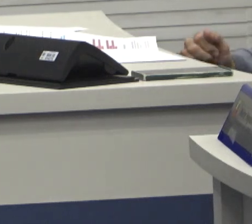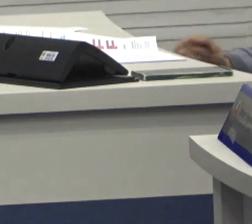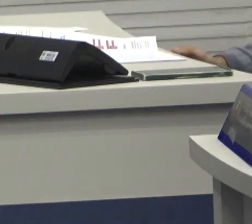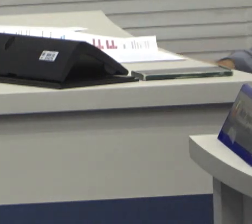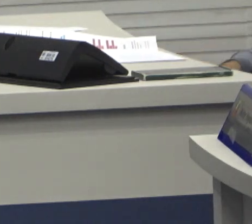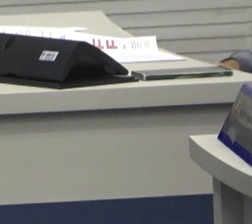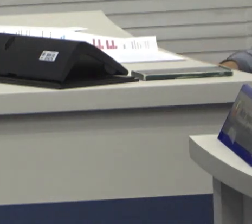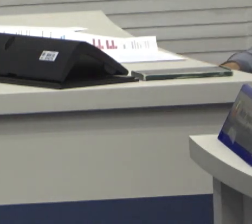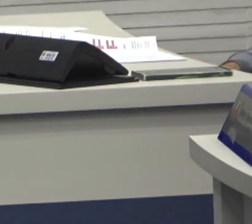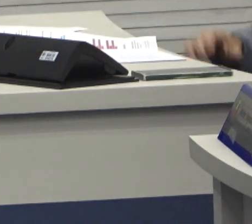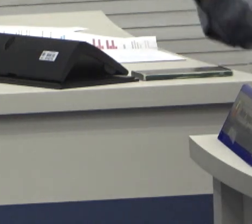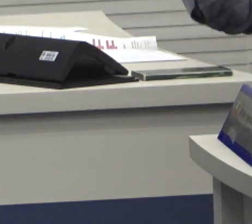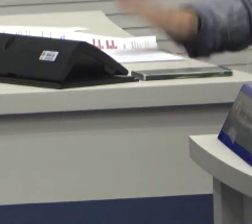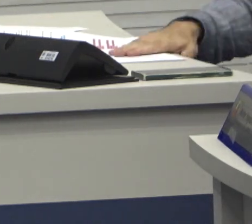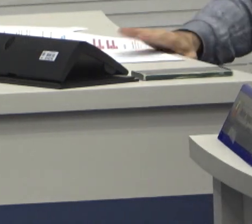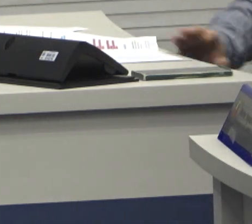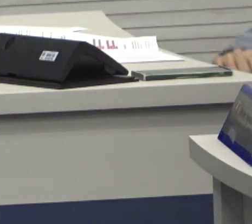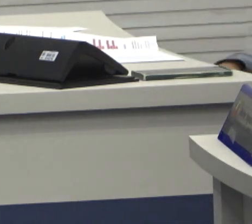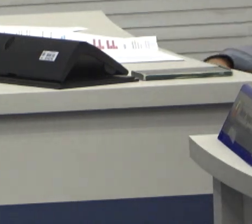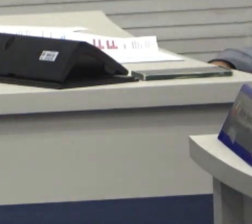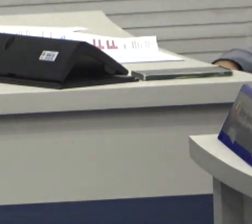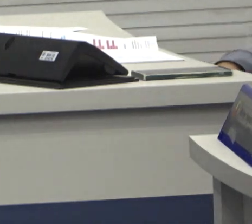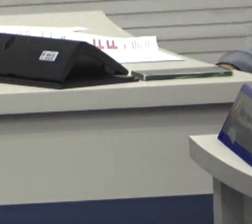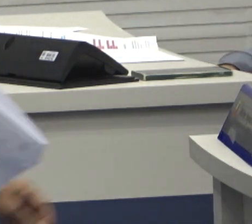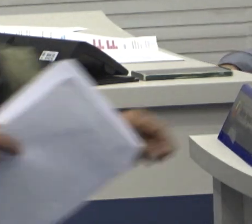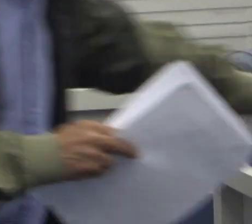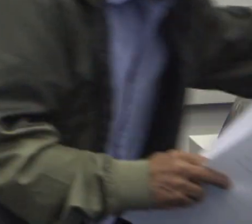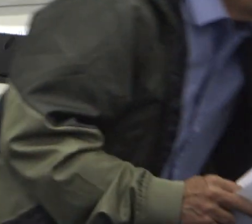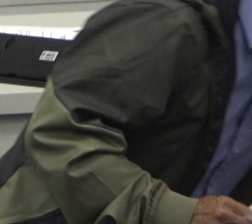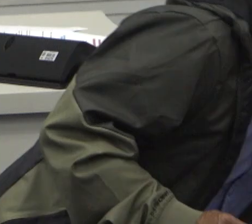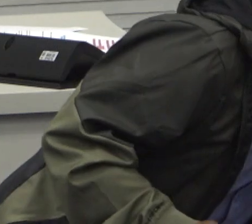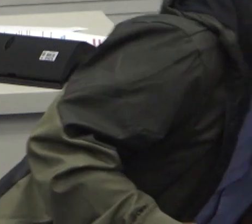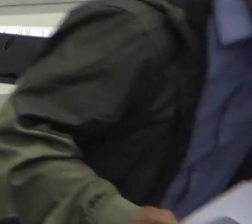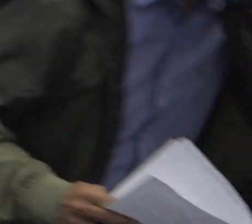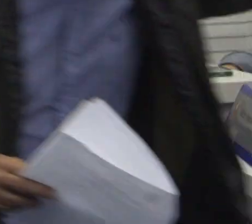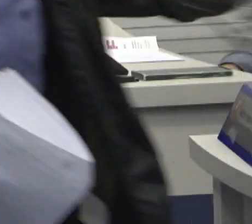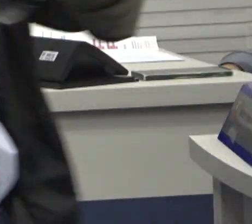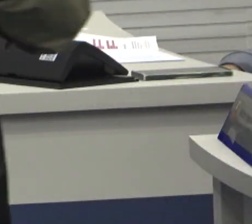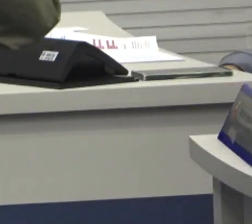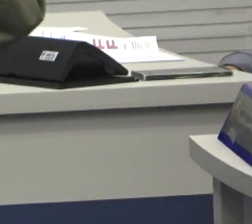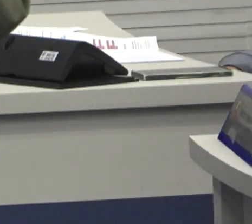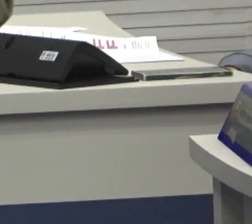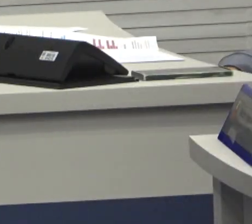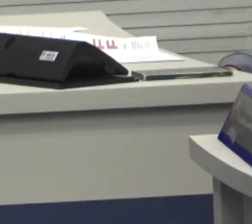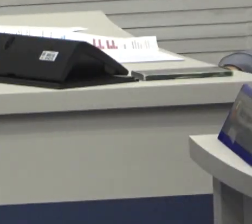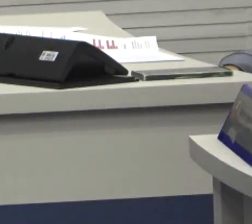pauta de hoje, que é da vereadora Amélia Naomi. Estava todo mundo junto.